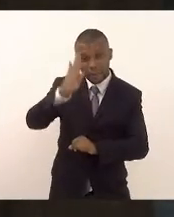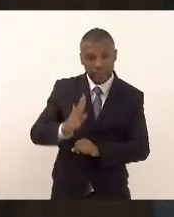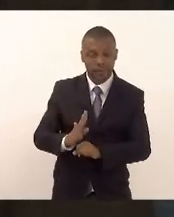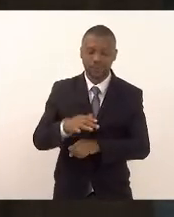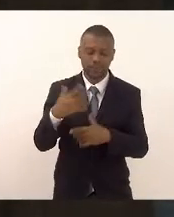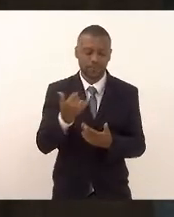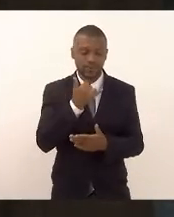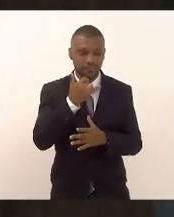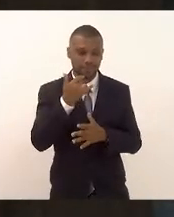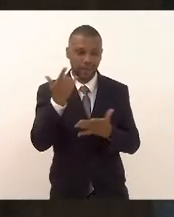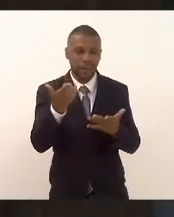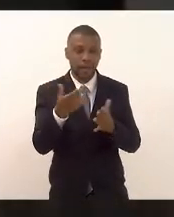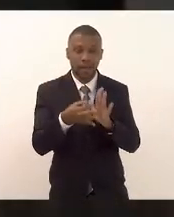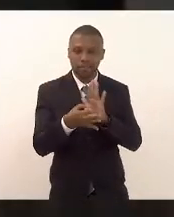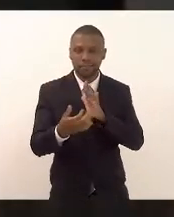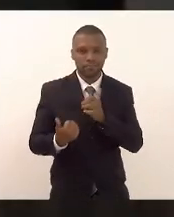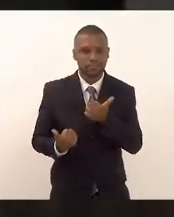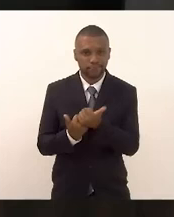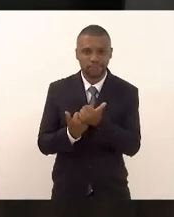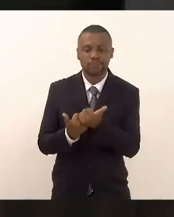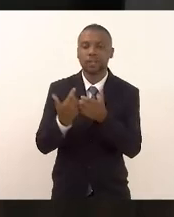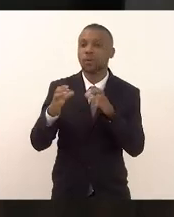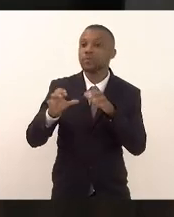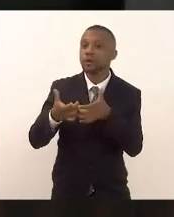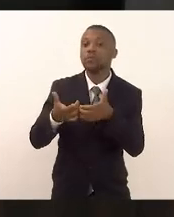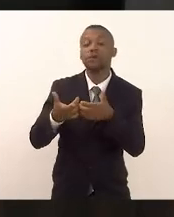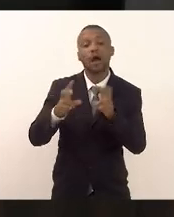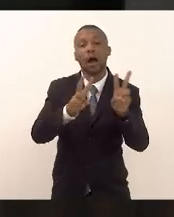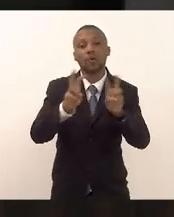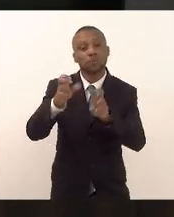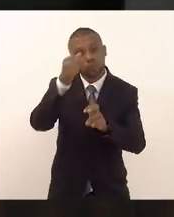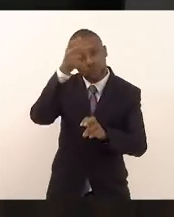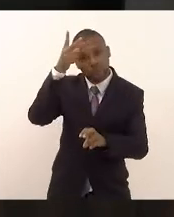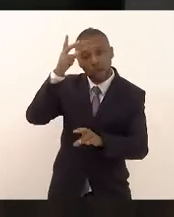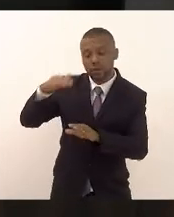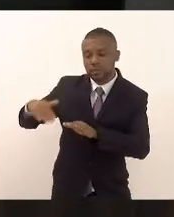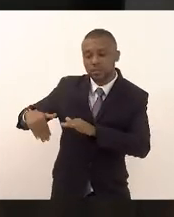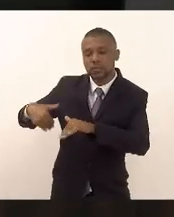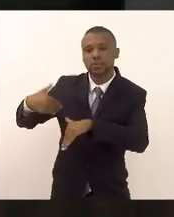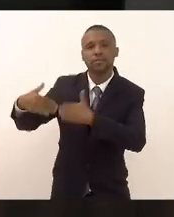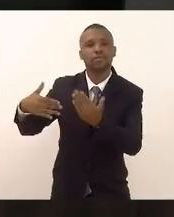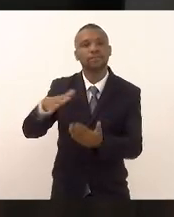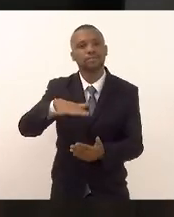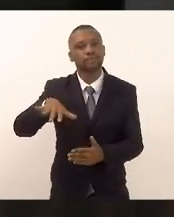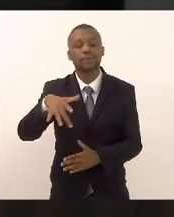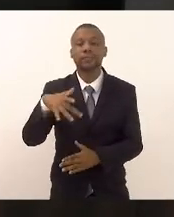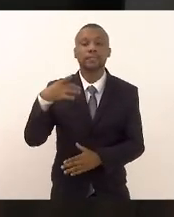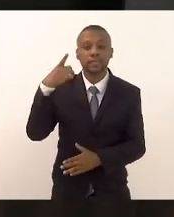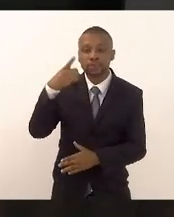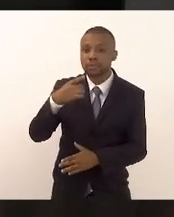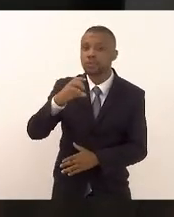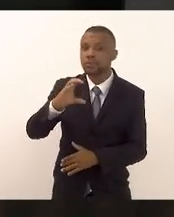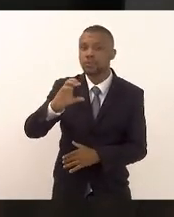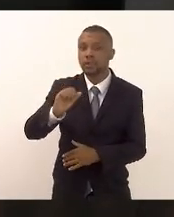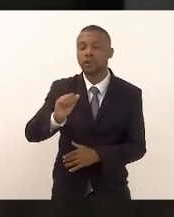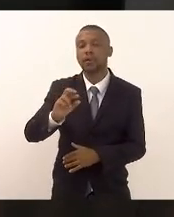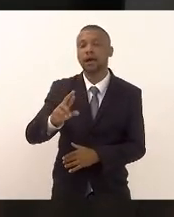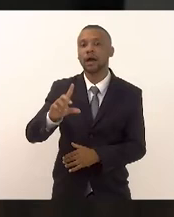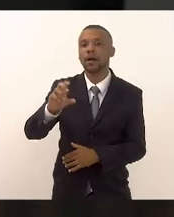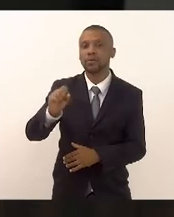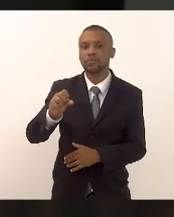Parecer favorável, presidente. Pela Comissão de Assuntos Municipais e Desenvolvimento Regional, deputado Carlos Macedo.